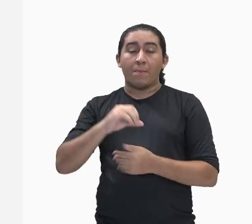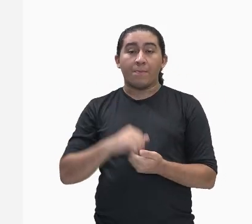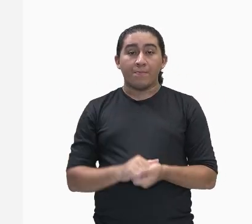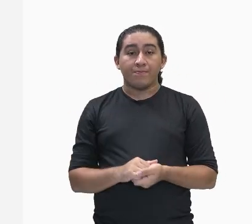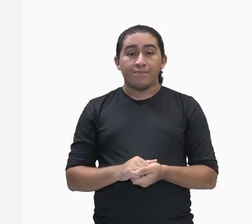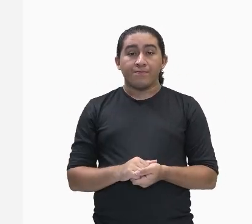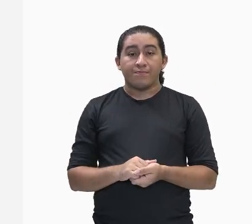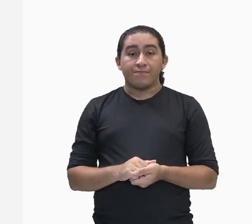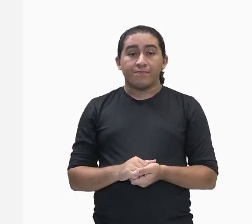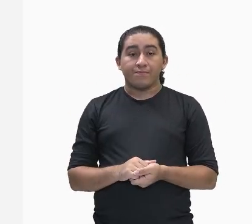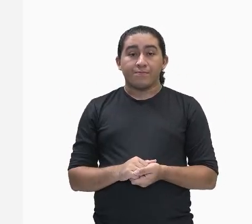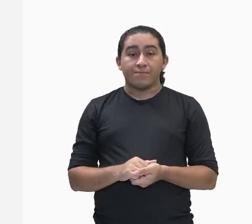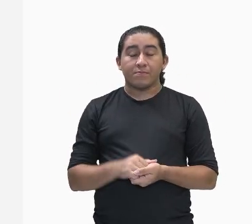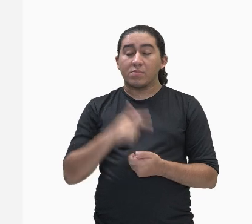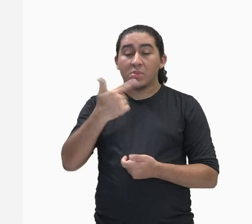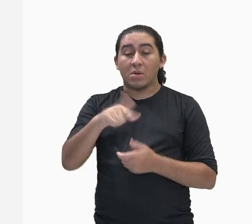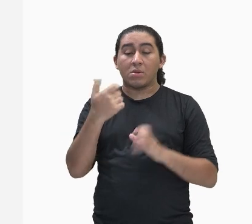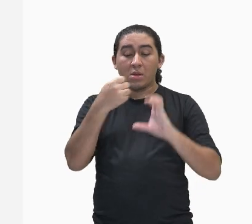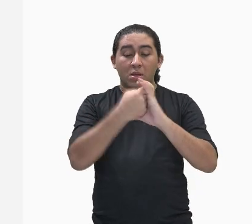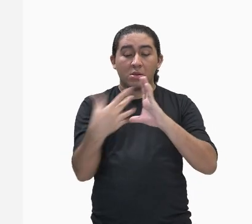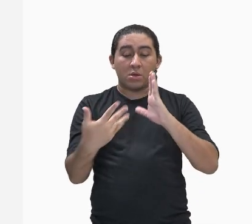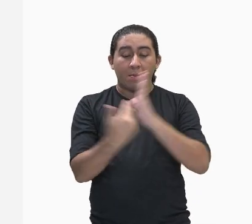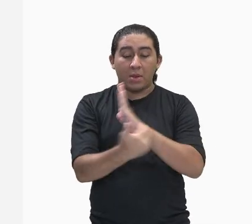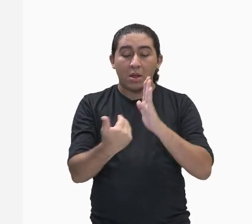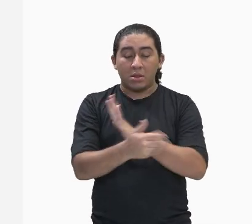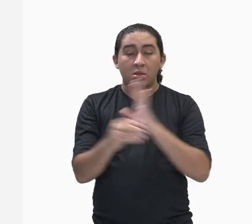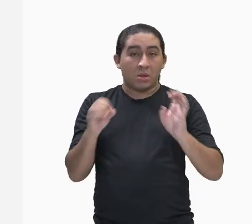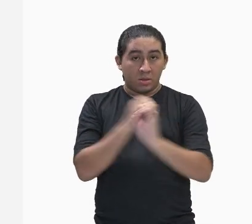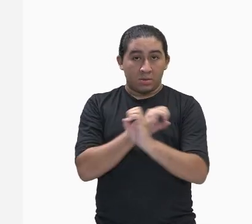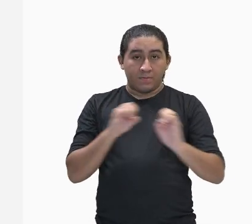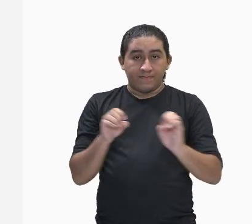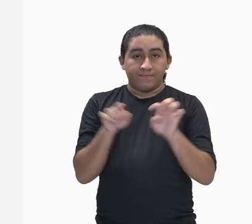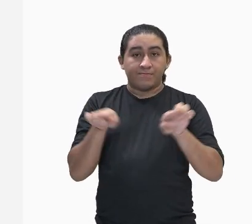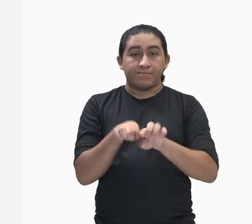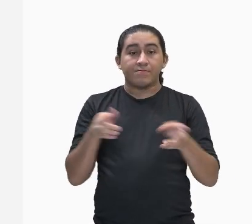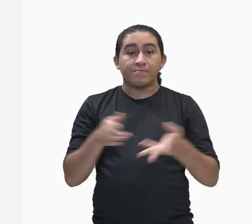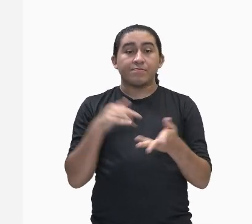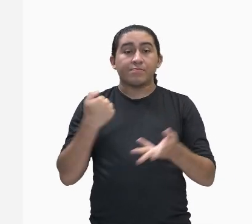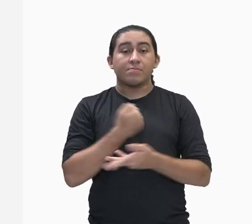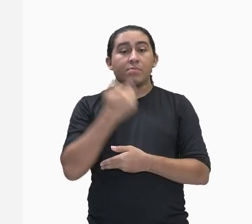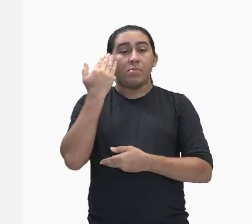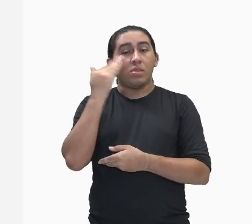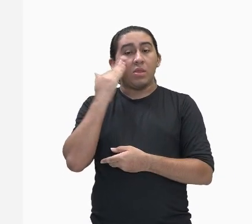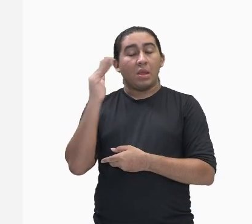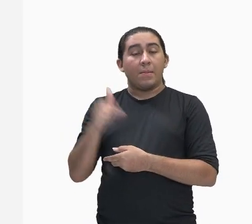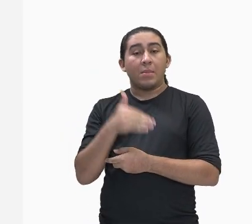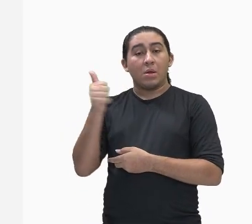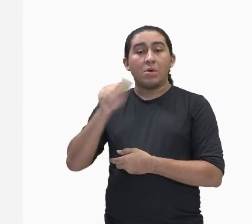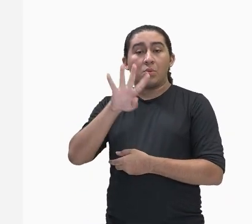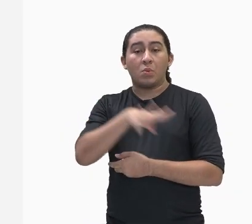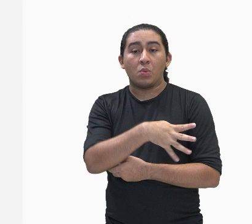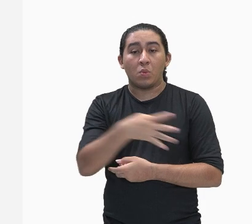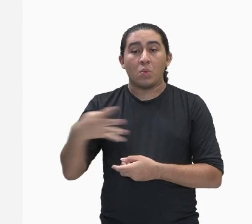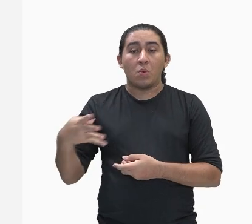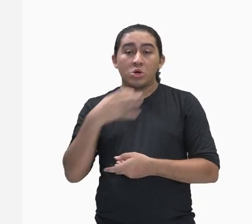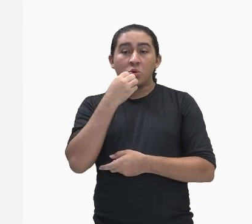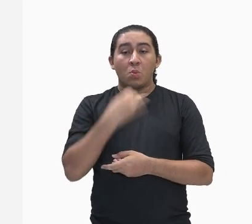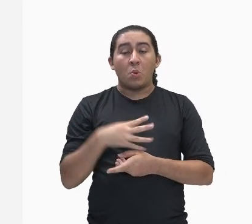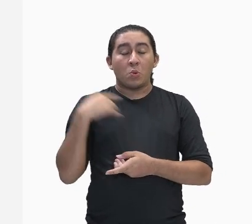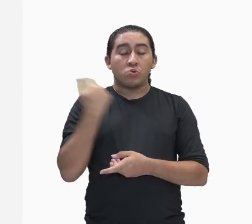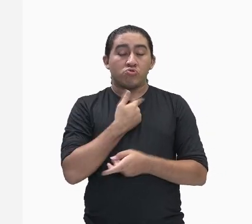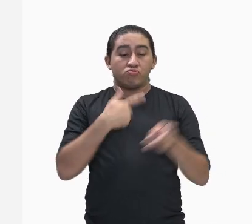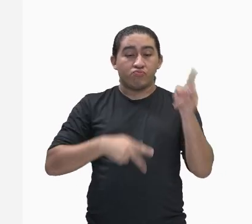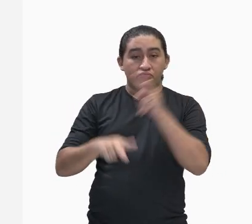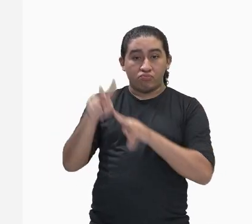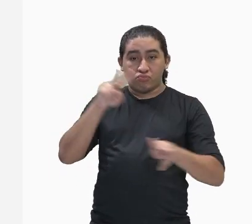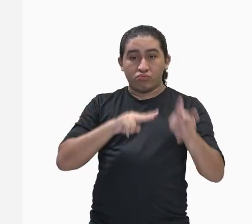nenhuma perda de elemento. E para a gente entender melhor, vamos para o nosso quadro, que é sempre bom a gente